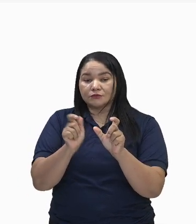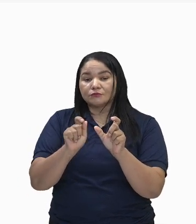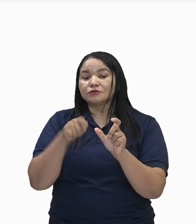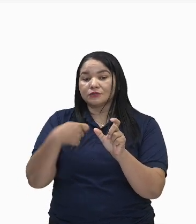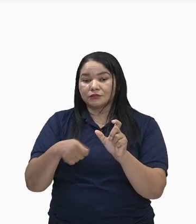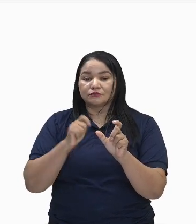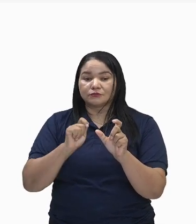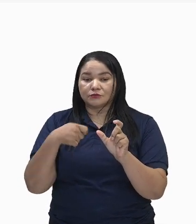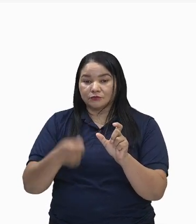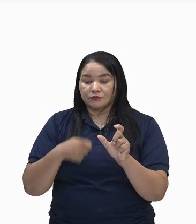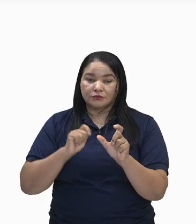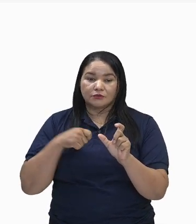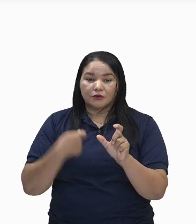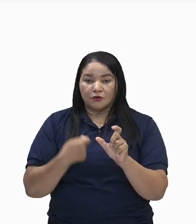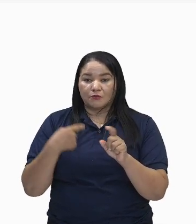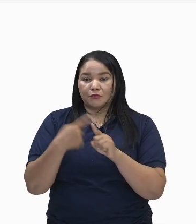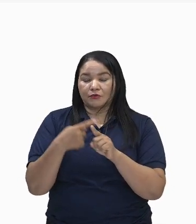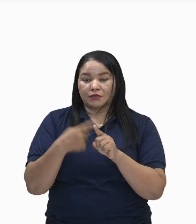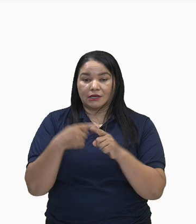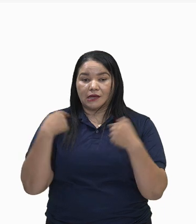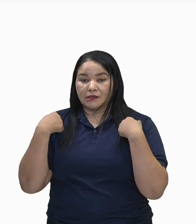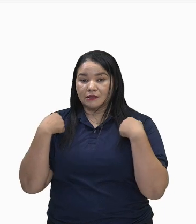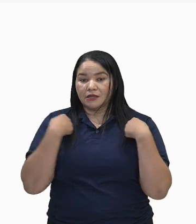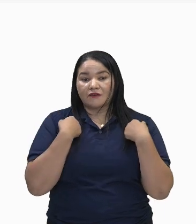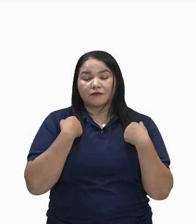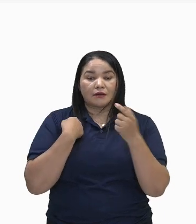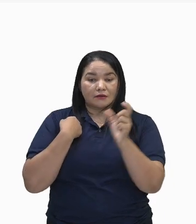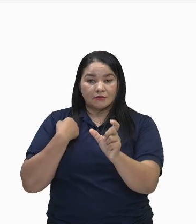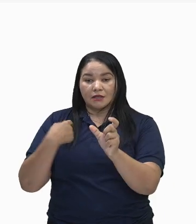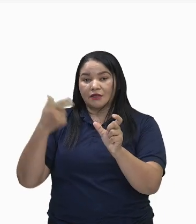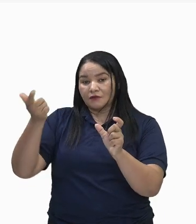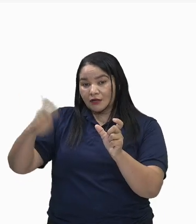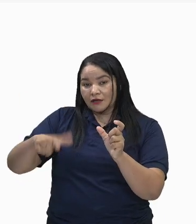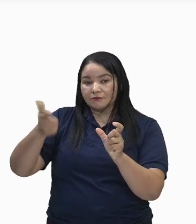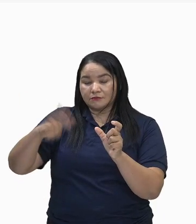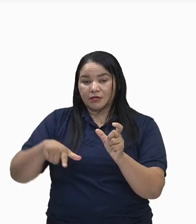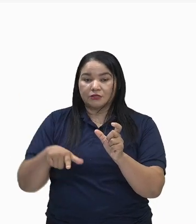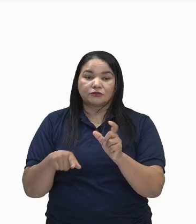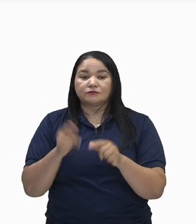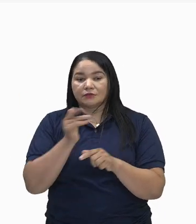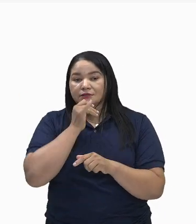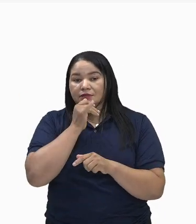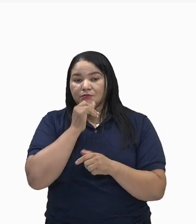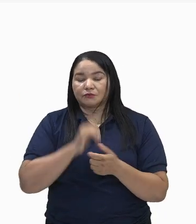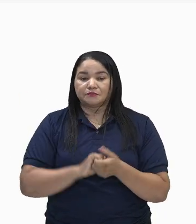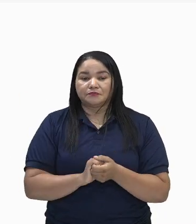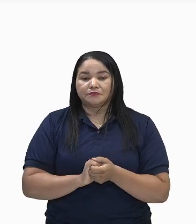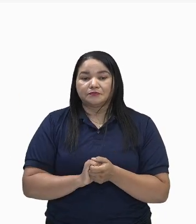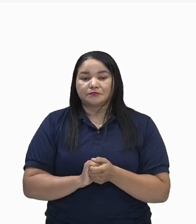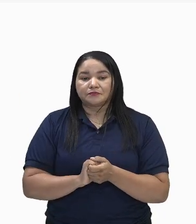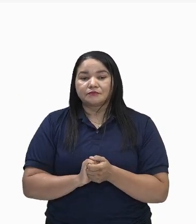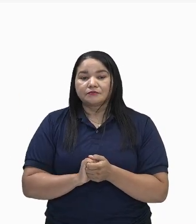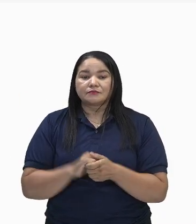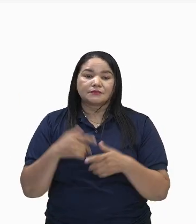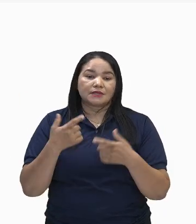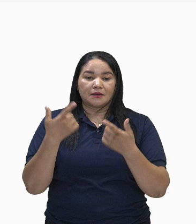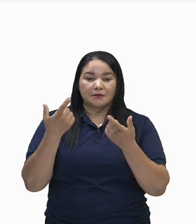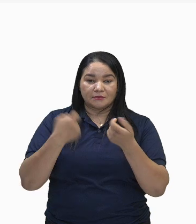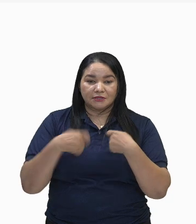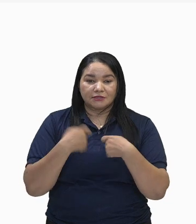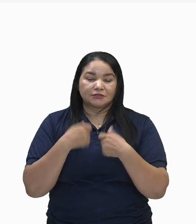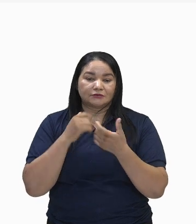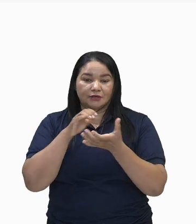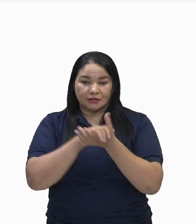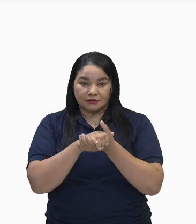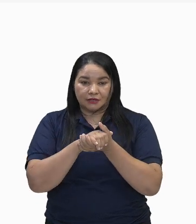repete palavras em uma ou mais frases. Exemplo: é preciso casar